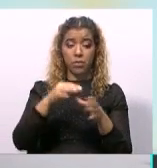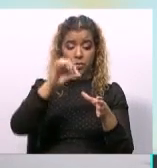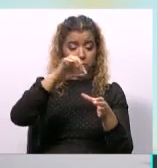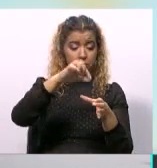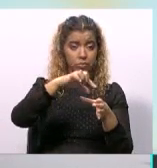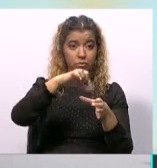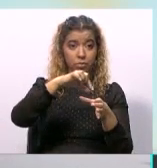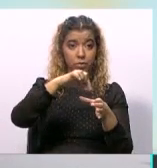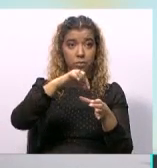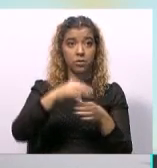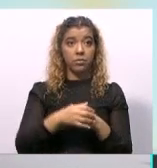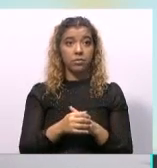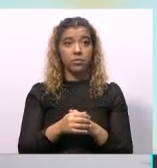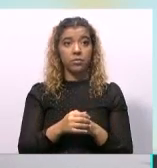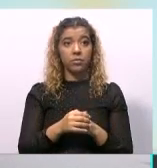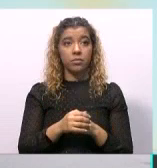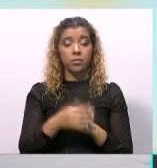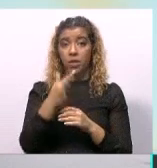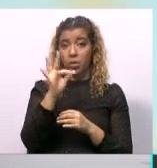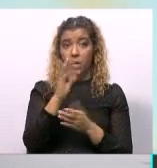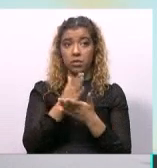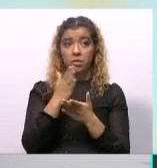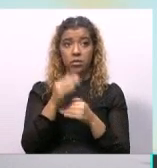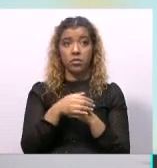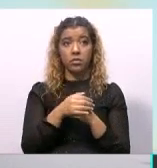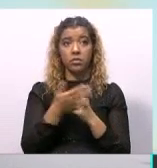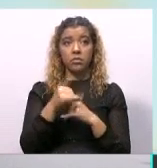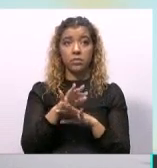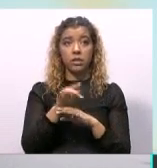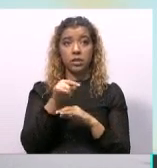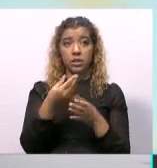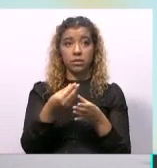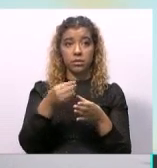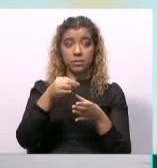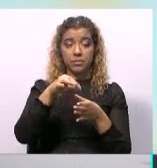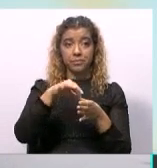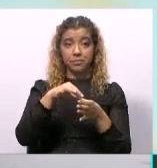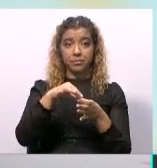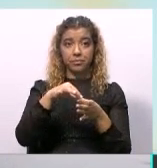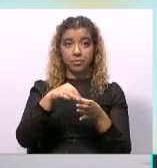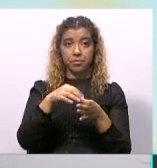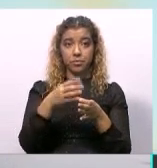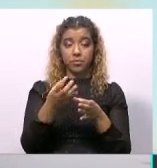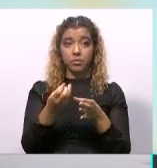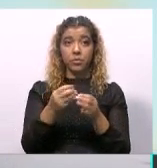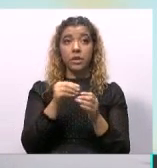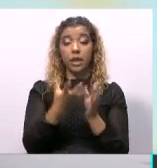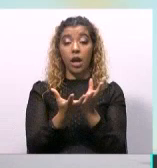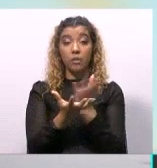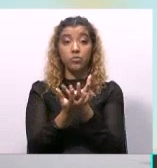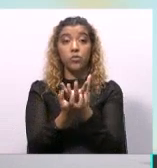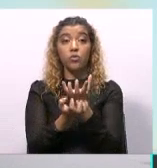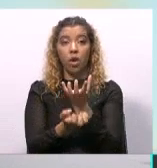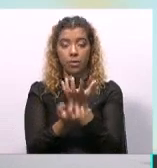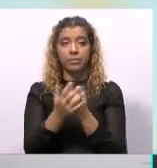essencial. Eu colocar apenas 4, mas podemos colocar, é só colocar aqui no algodão. Esse tubinho está a absorver essas gotinhas, o óleo essencial. O